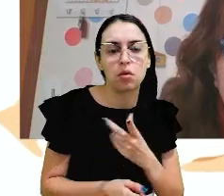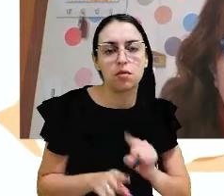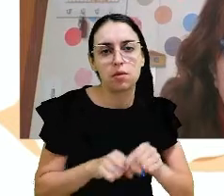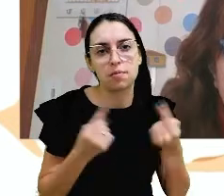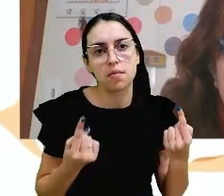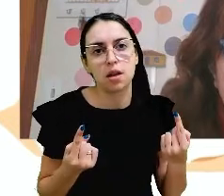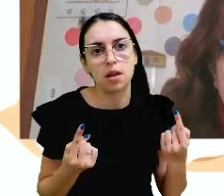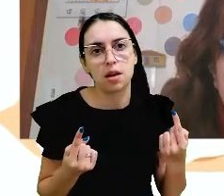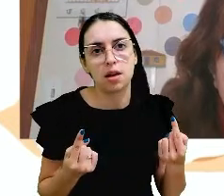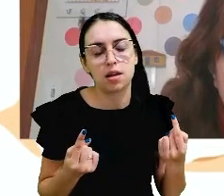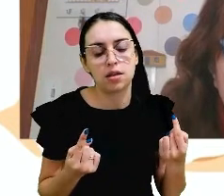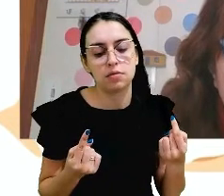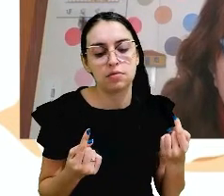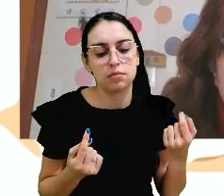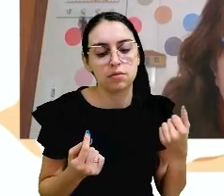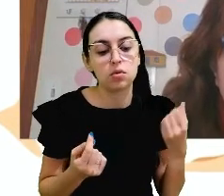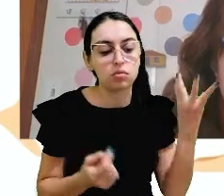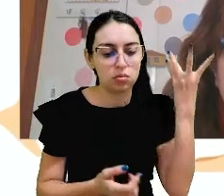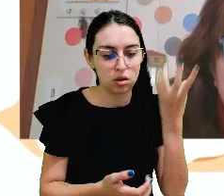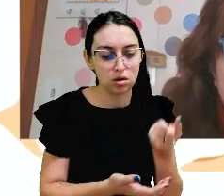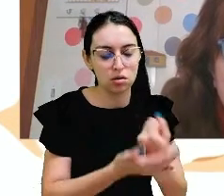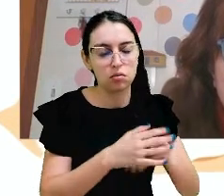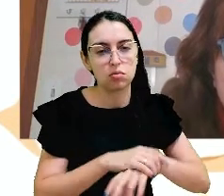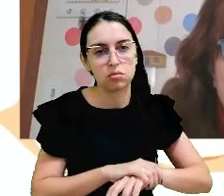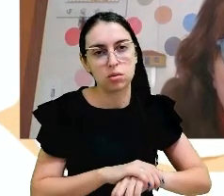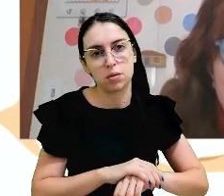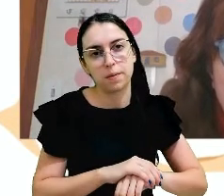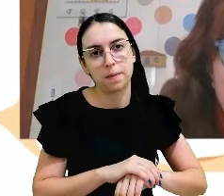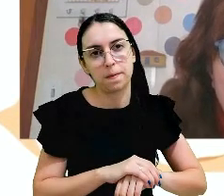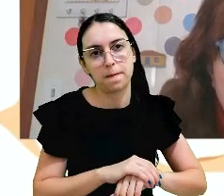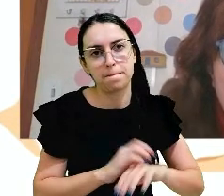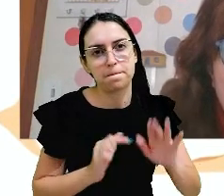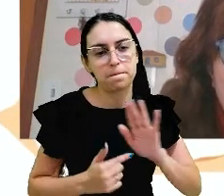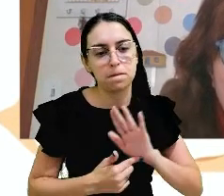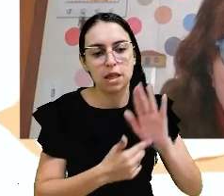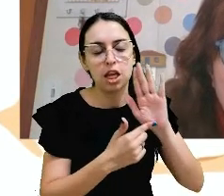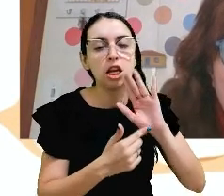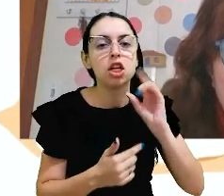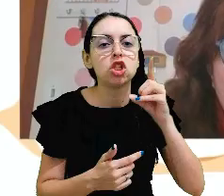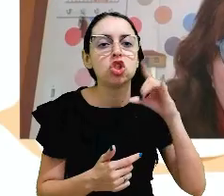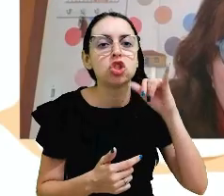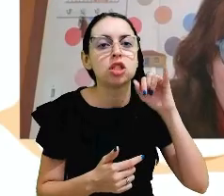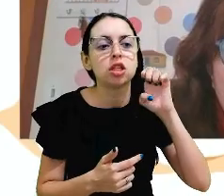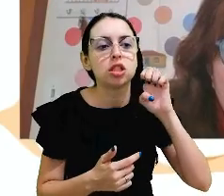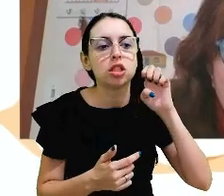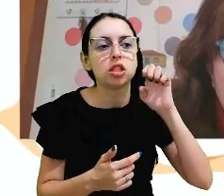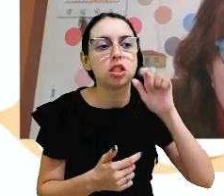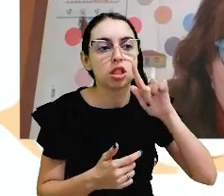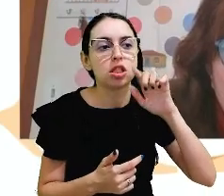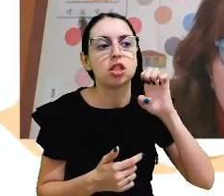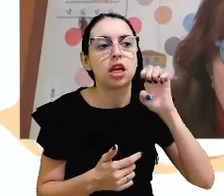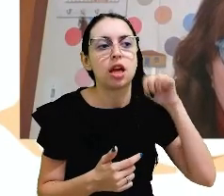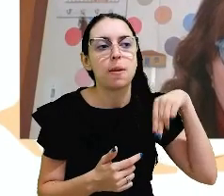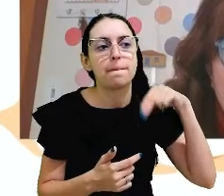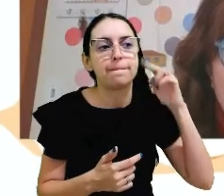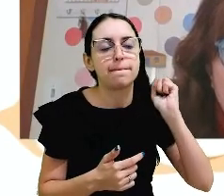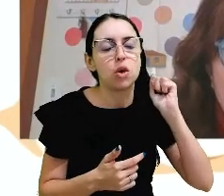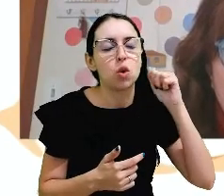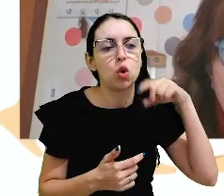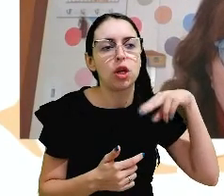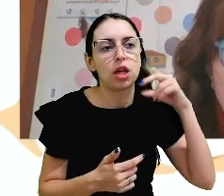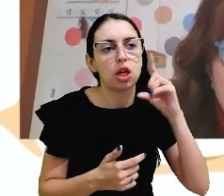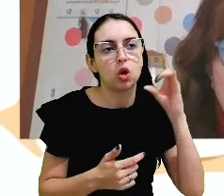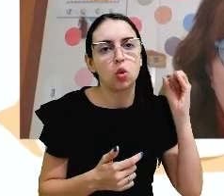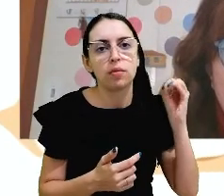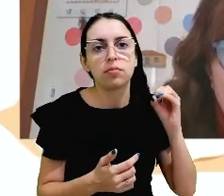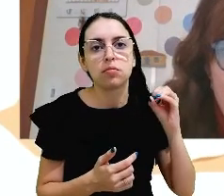que ganhou, né, esse papel de hegemônico, e não necessariamente trazendo o que a